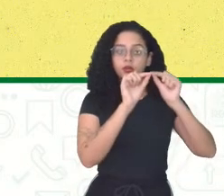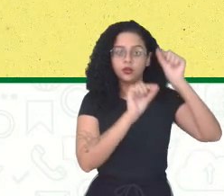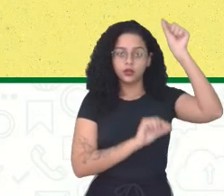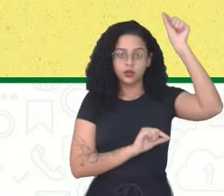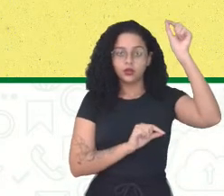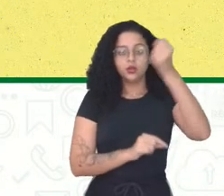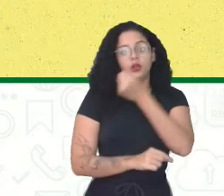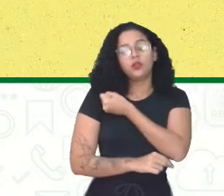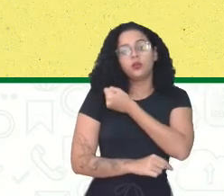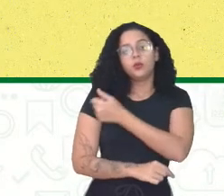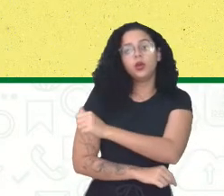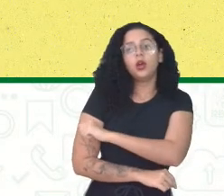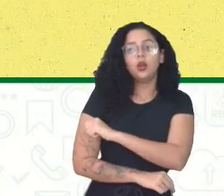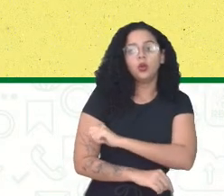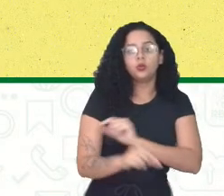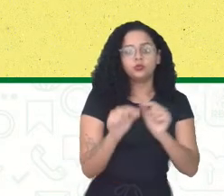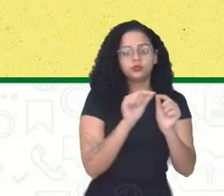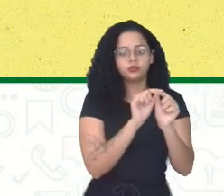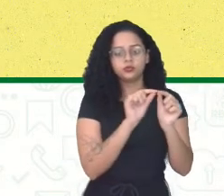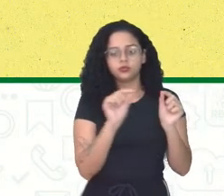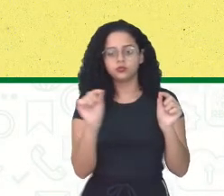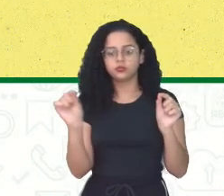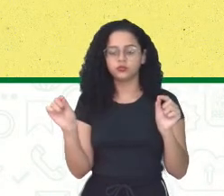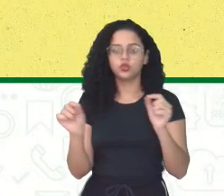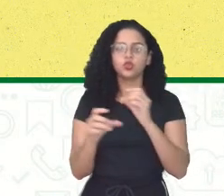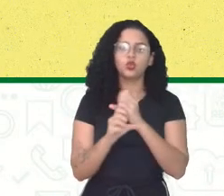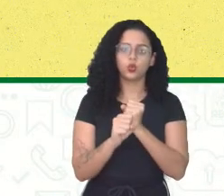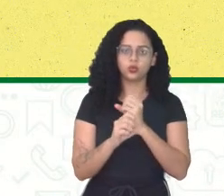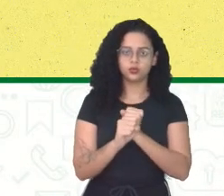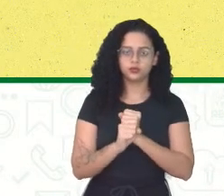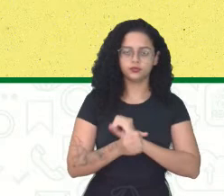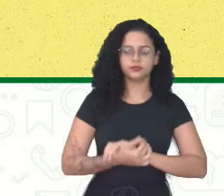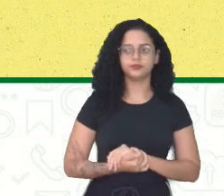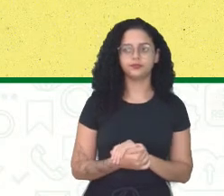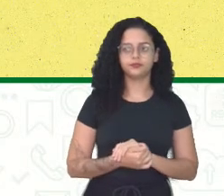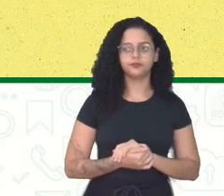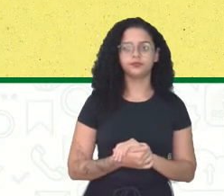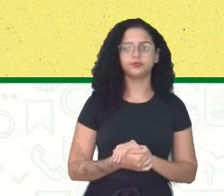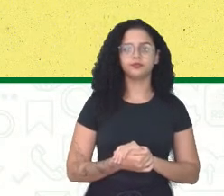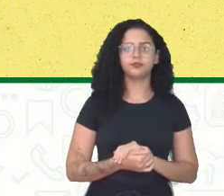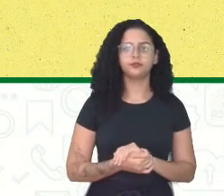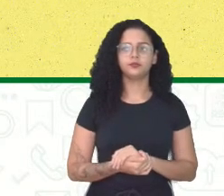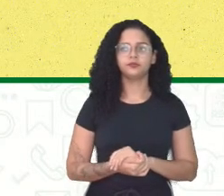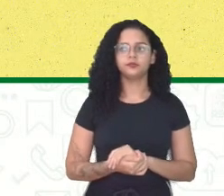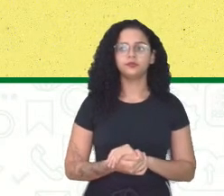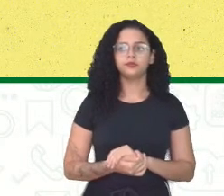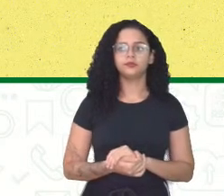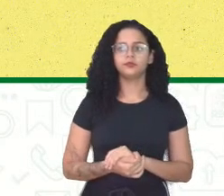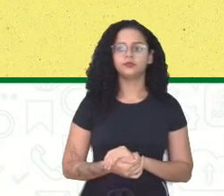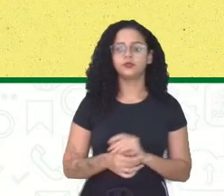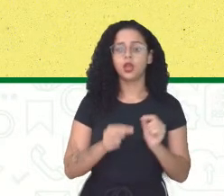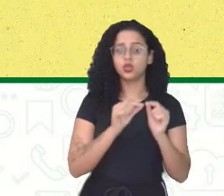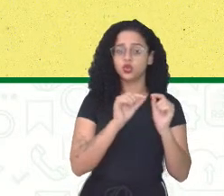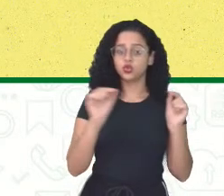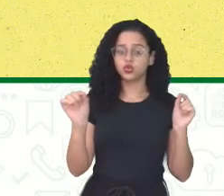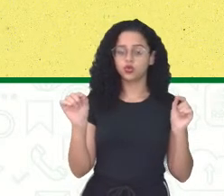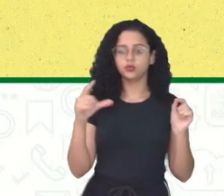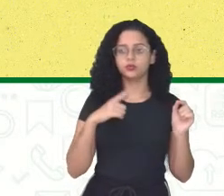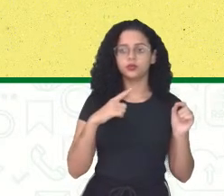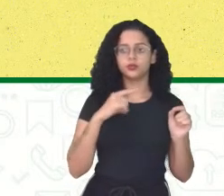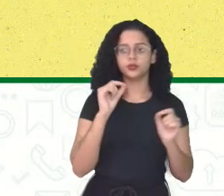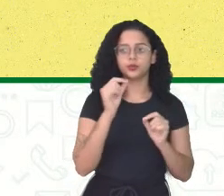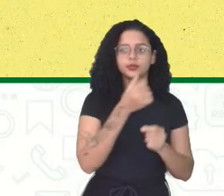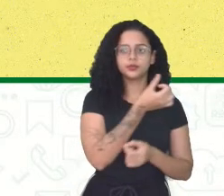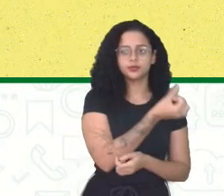alunos e na horizontal eu tenho as notas, certo? Então, nas notas eu tenho a